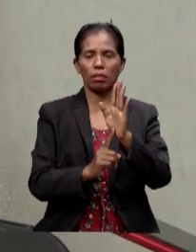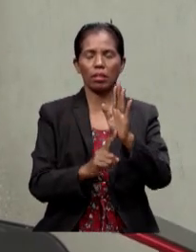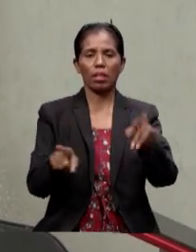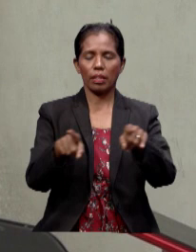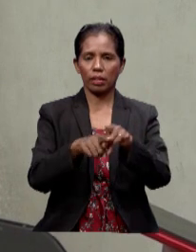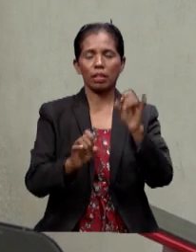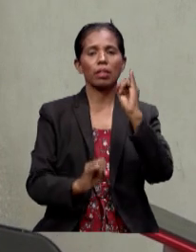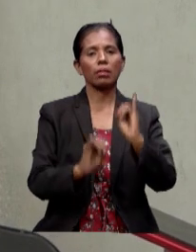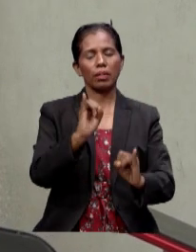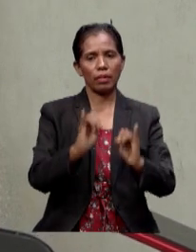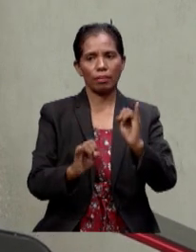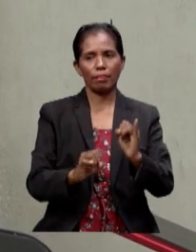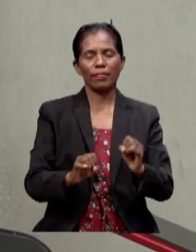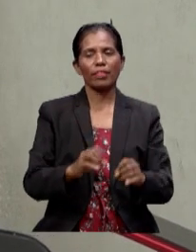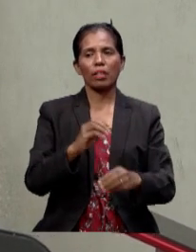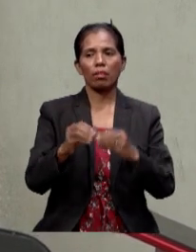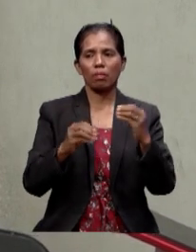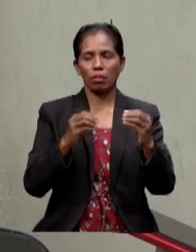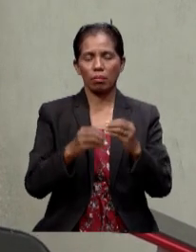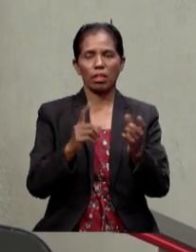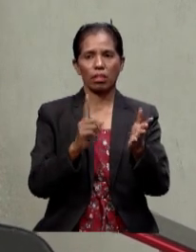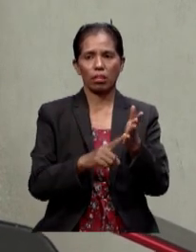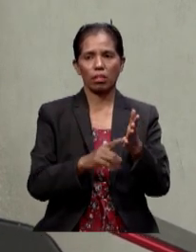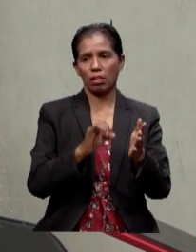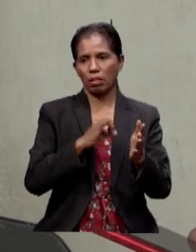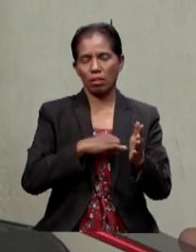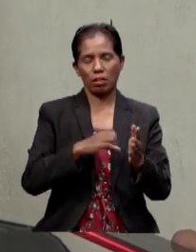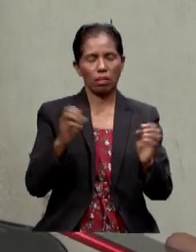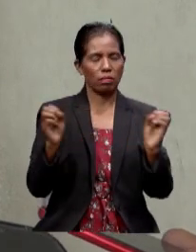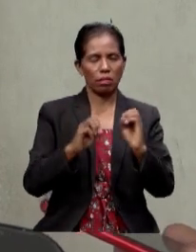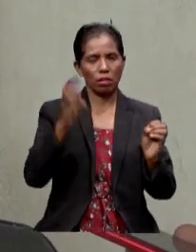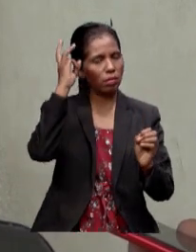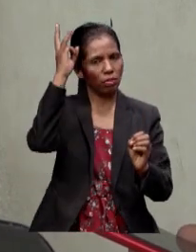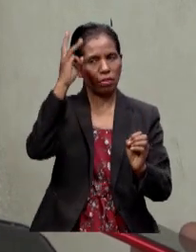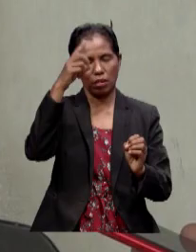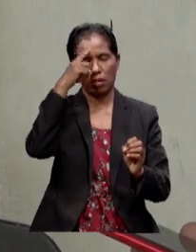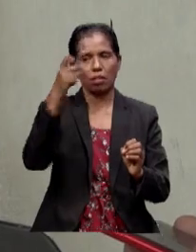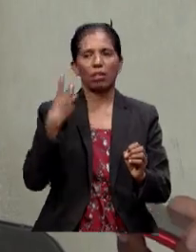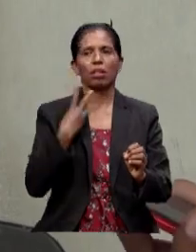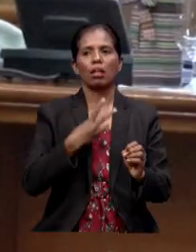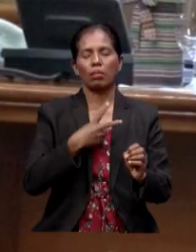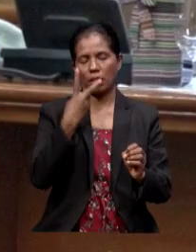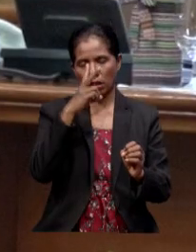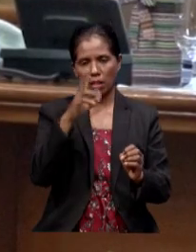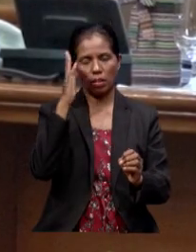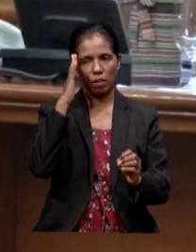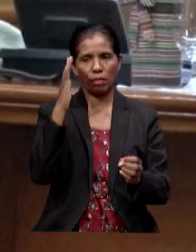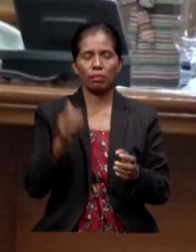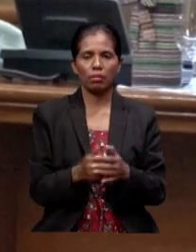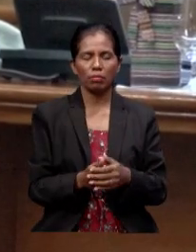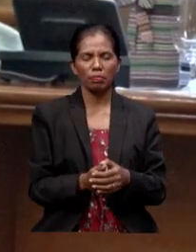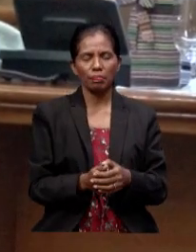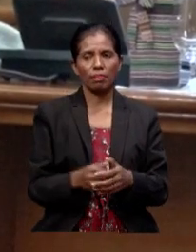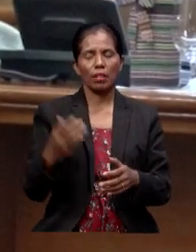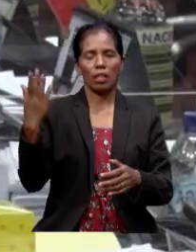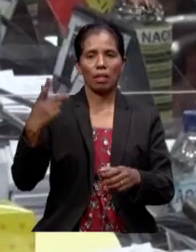né. Agora que está onde será ameaça, ou lá não preocupa. Então, a me justifica, né? Di regimento